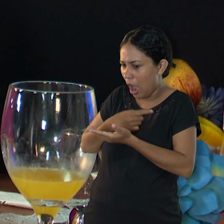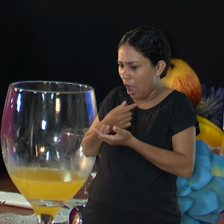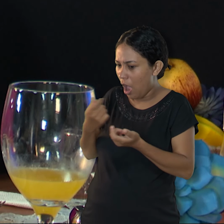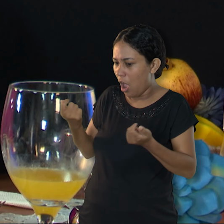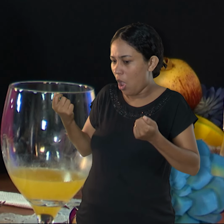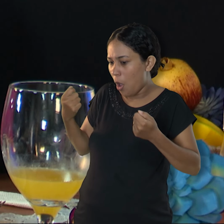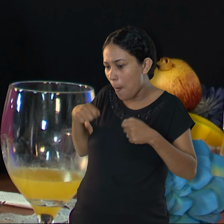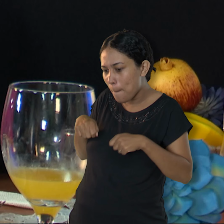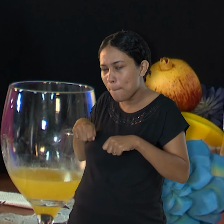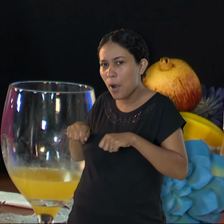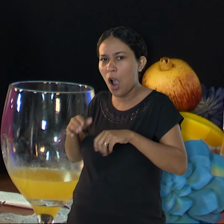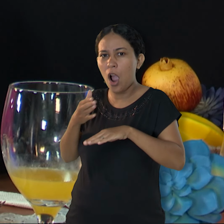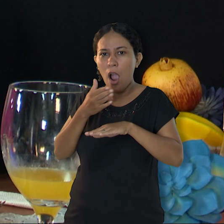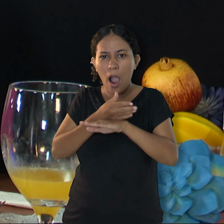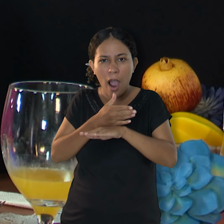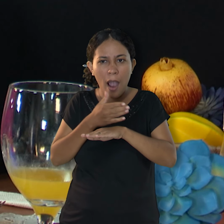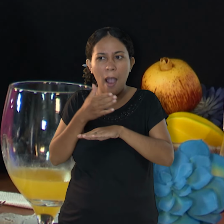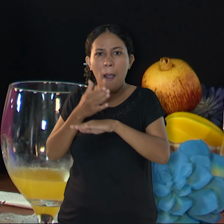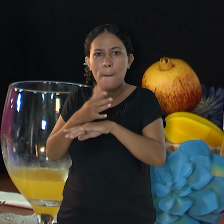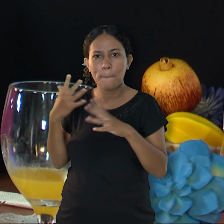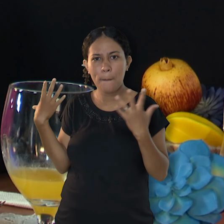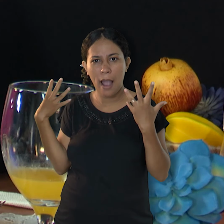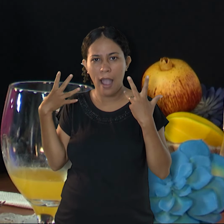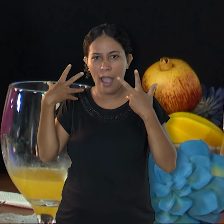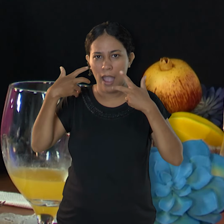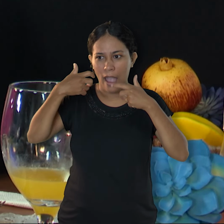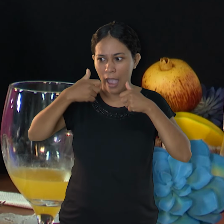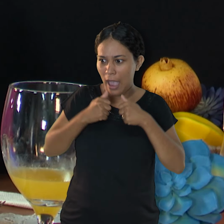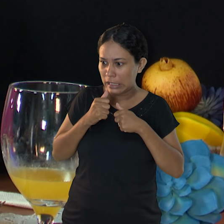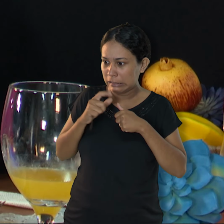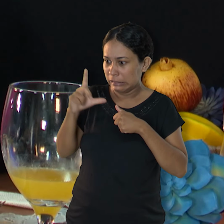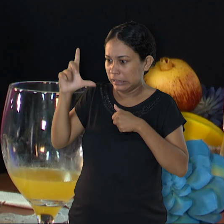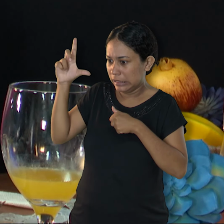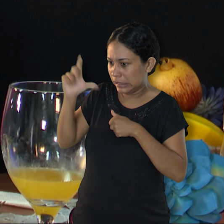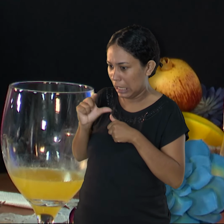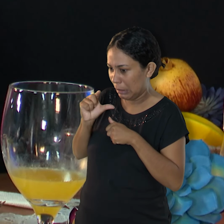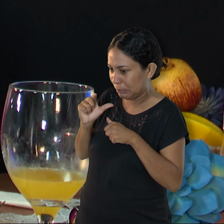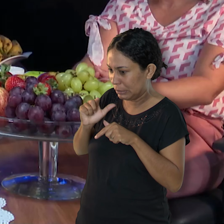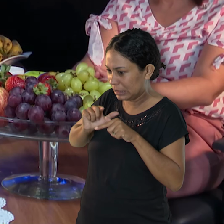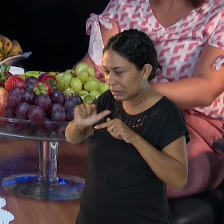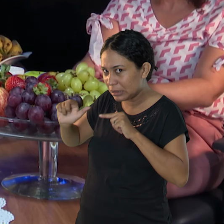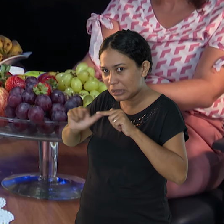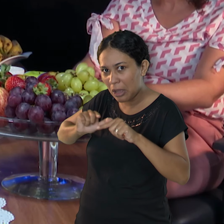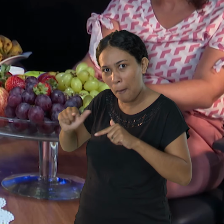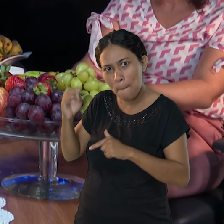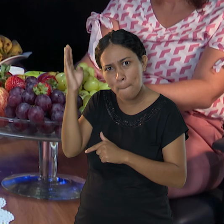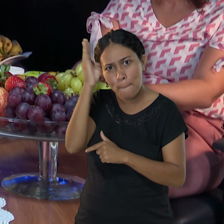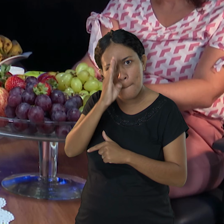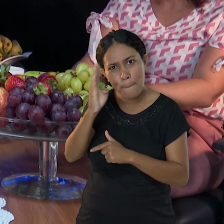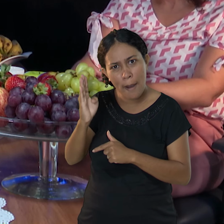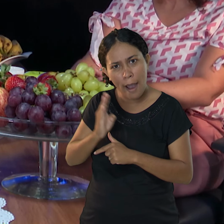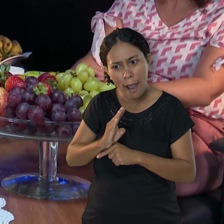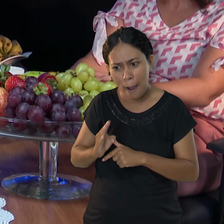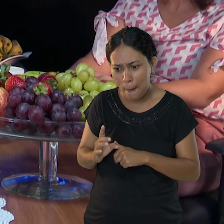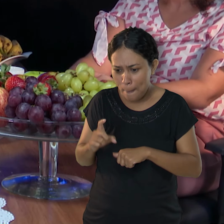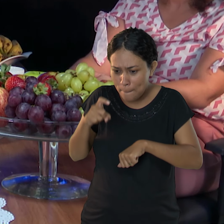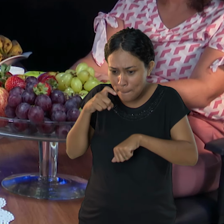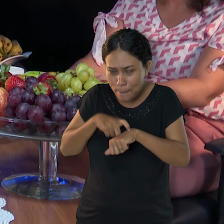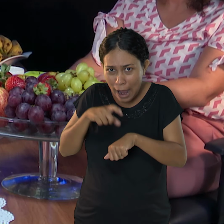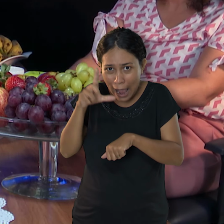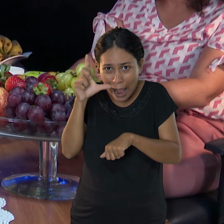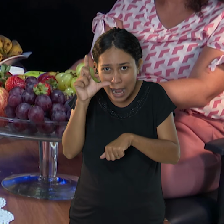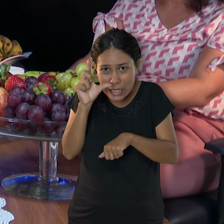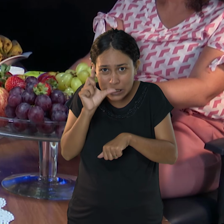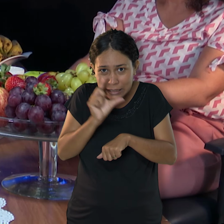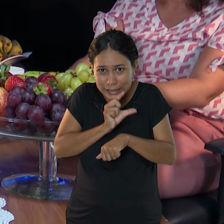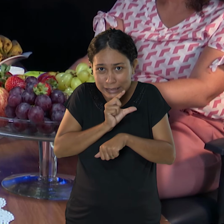os magistrados menos produtivos do Brasil. Foi um tapa na cara. Com menos quantidade de trabalho do Brasil, os servidores